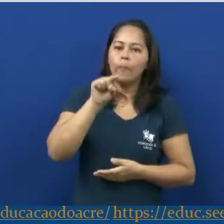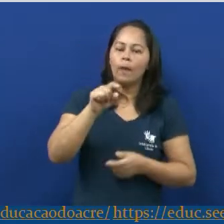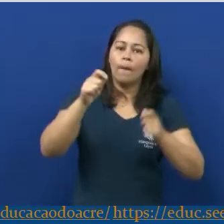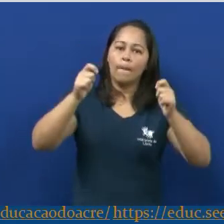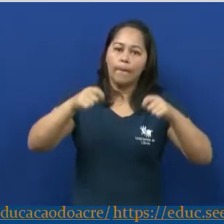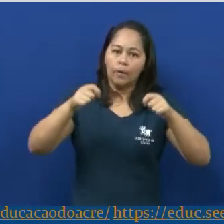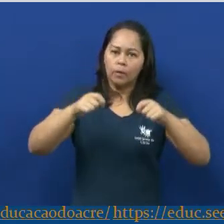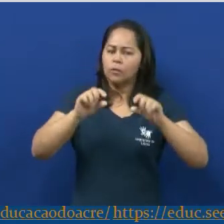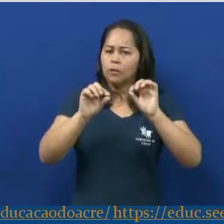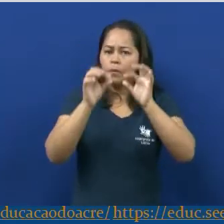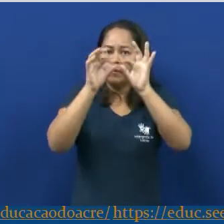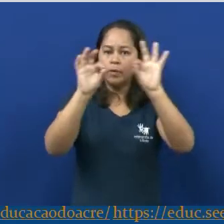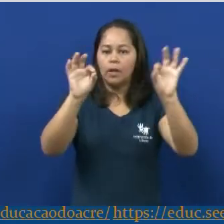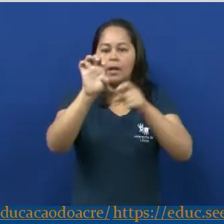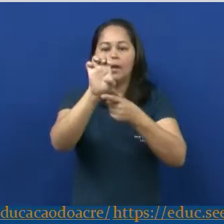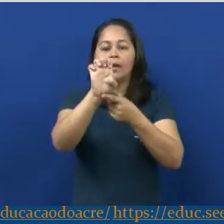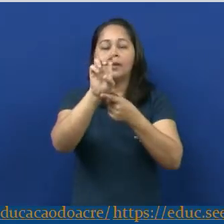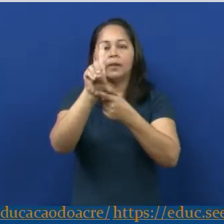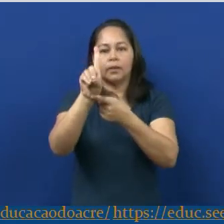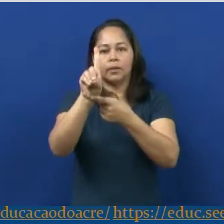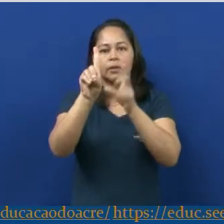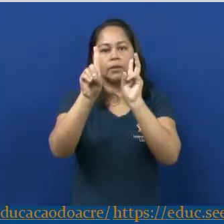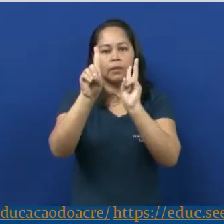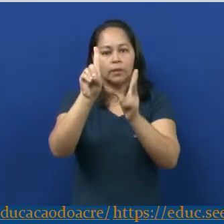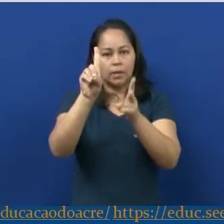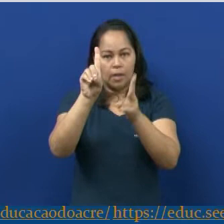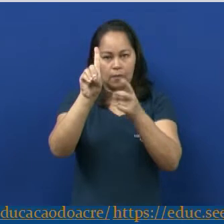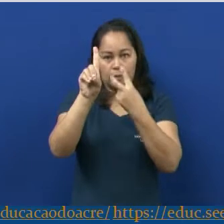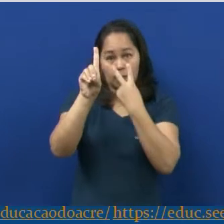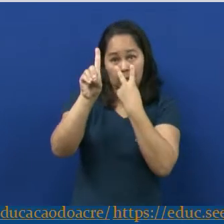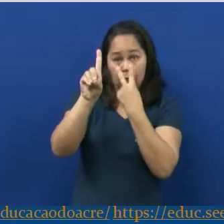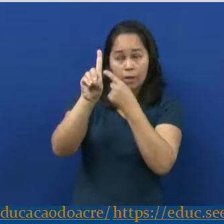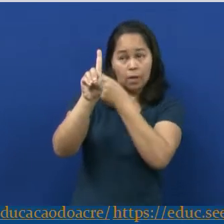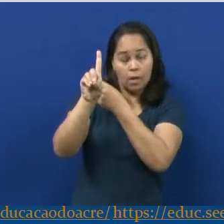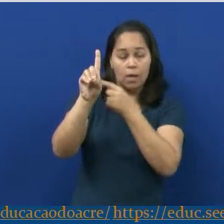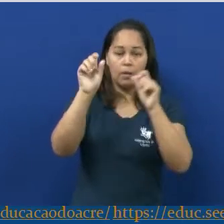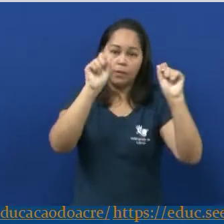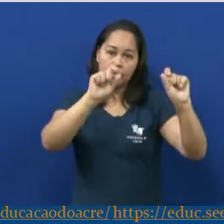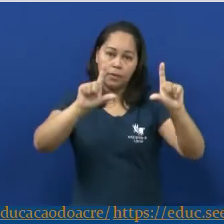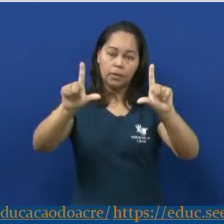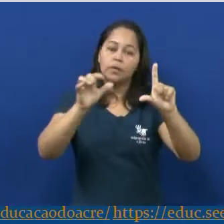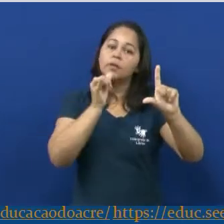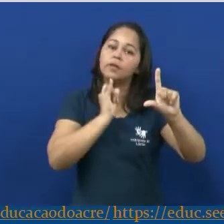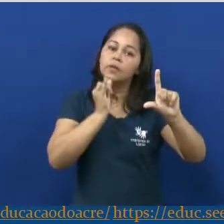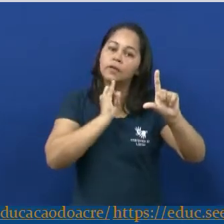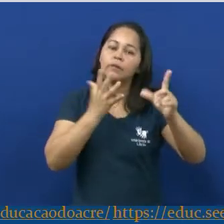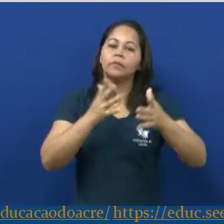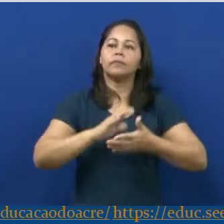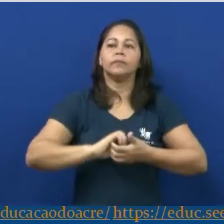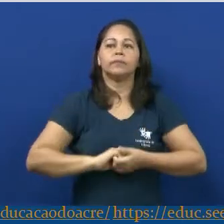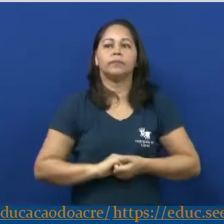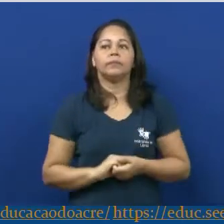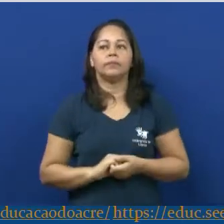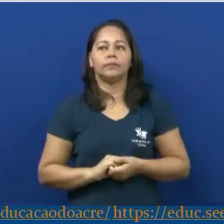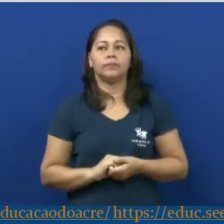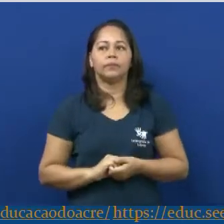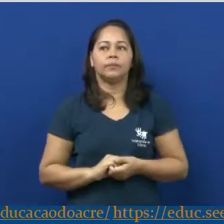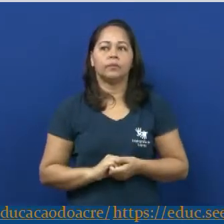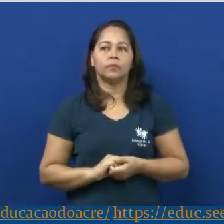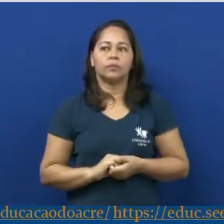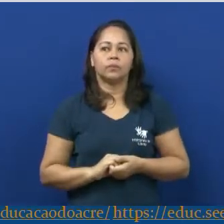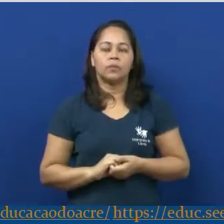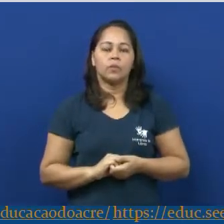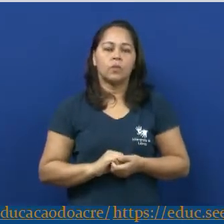põe a terminação é de com eles como tá lindo um exemplo olha teu infinito tulux